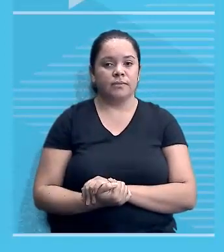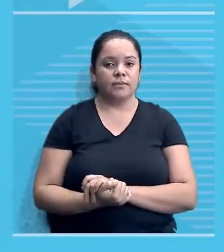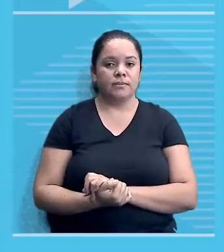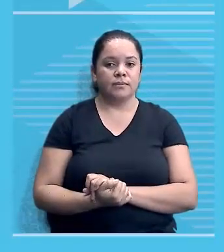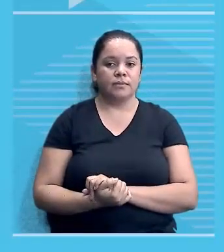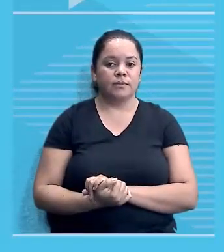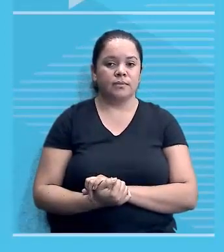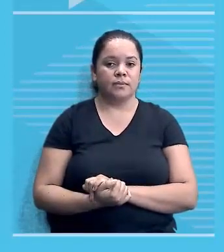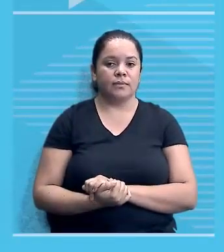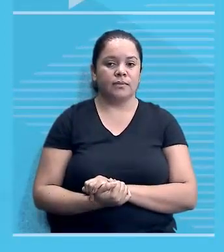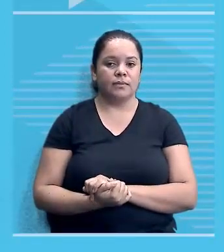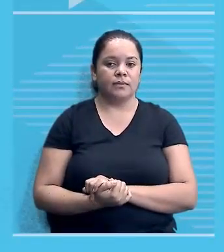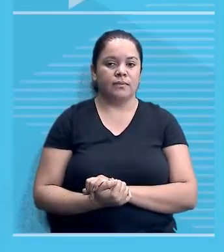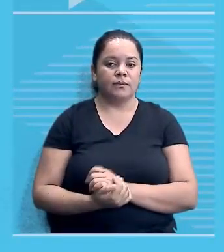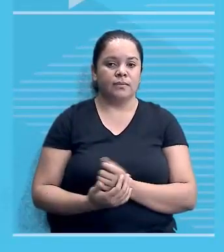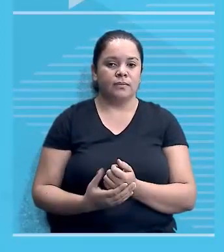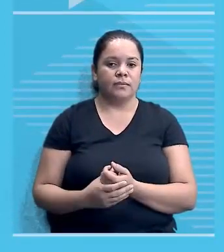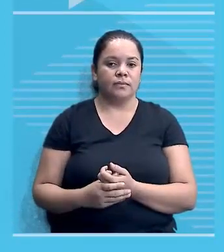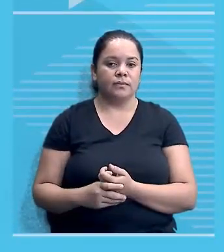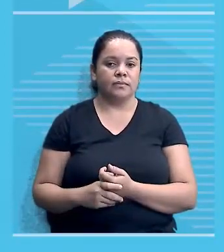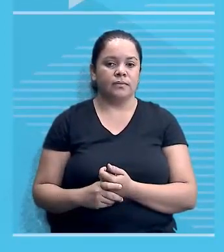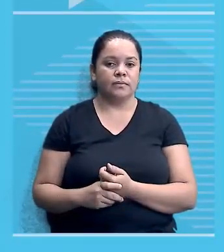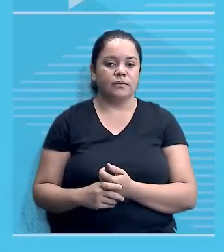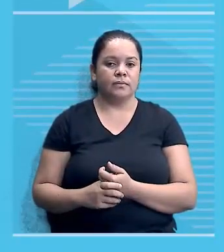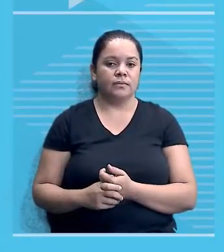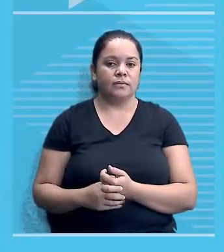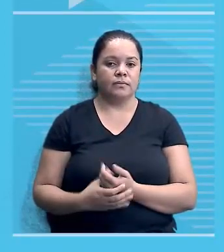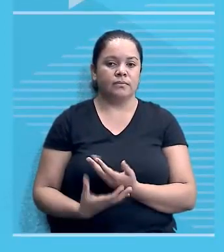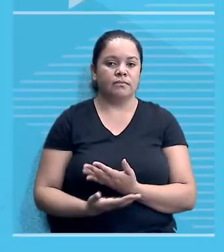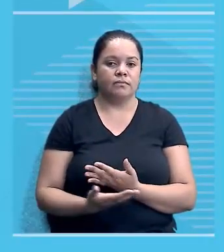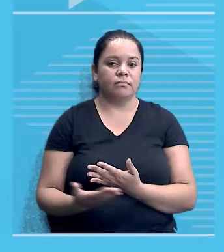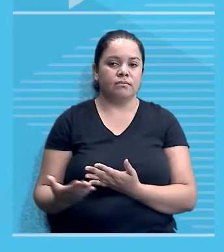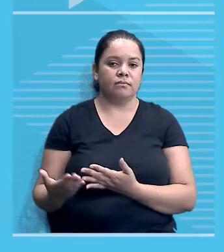Ok galerinha de Betânia 06